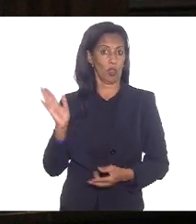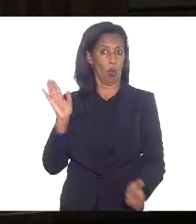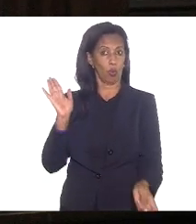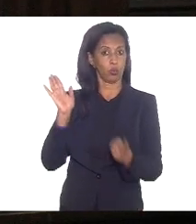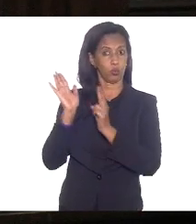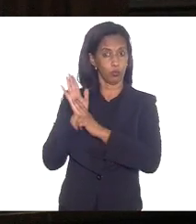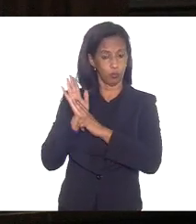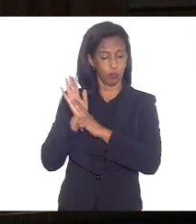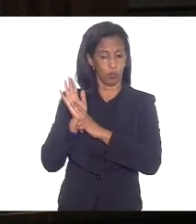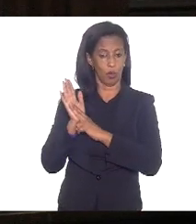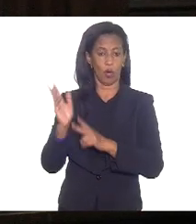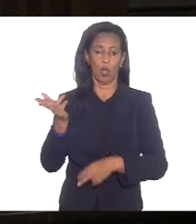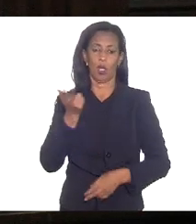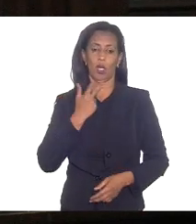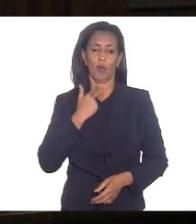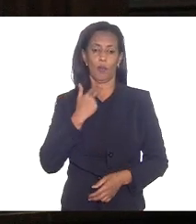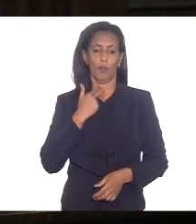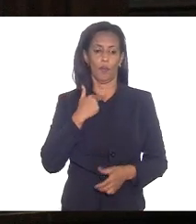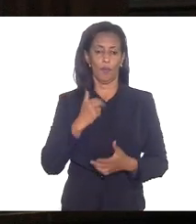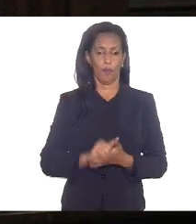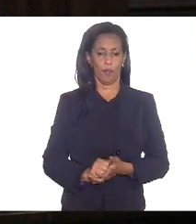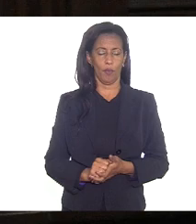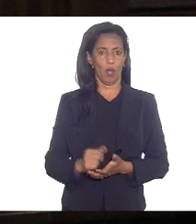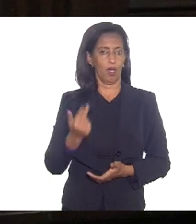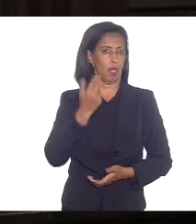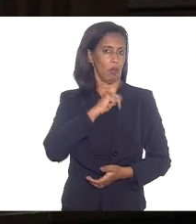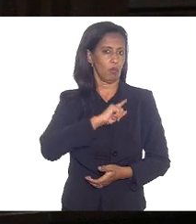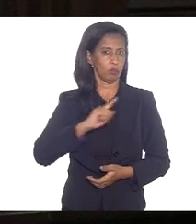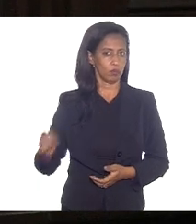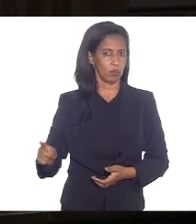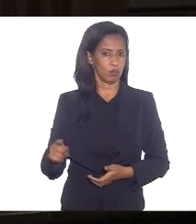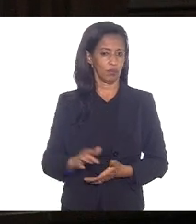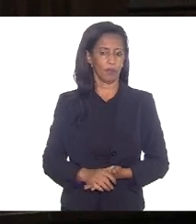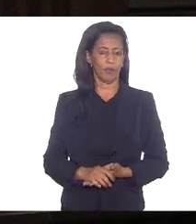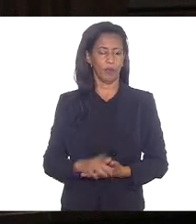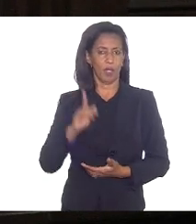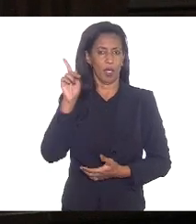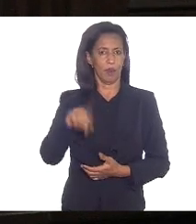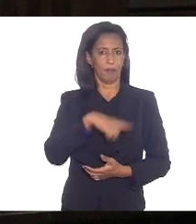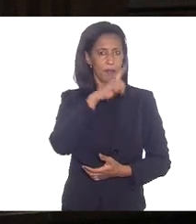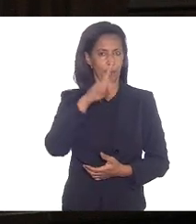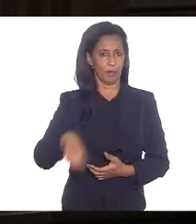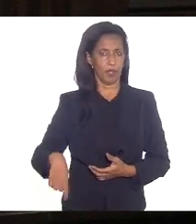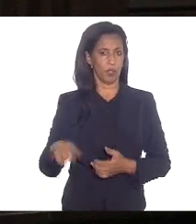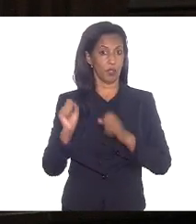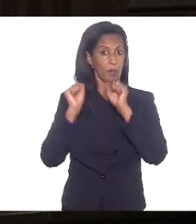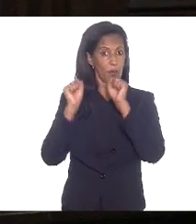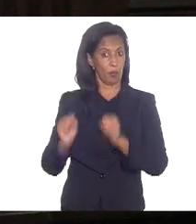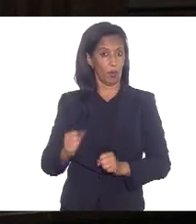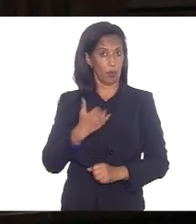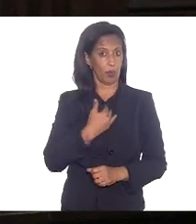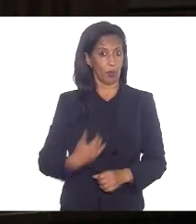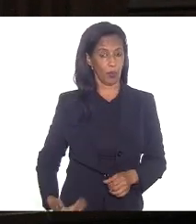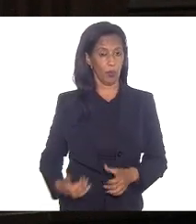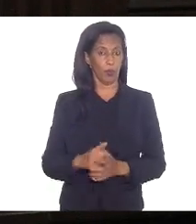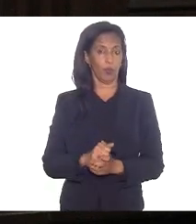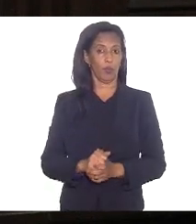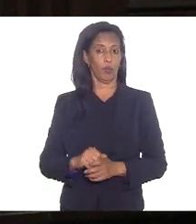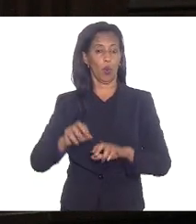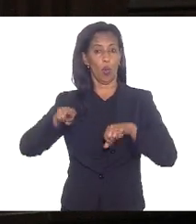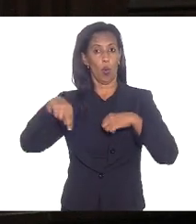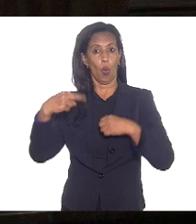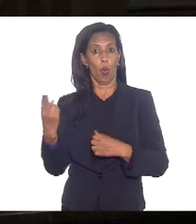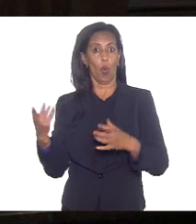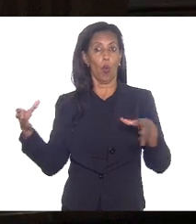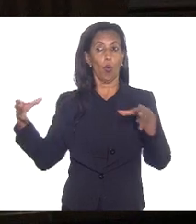confessionais, não pode e não deve ser impedida pelo poder público ou por